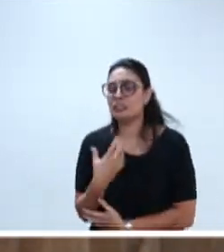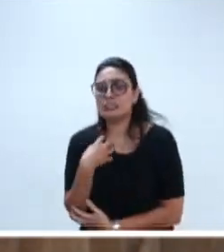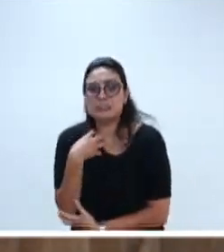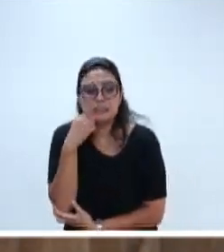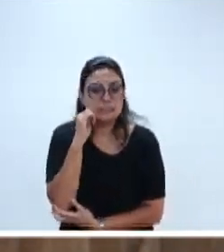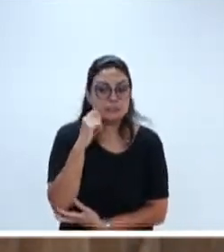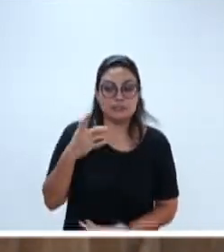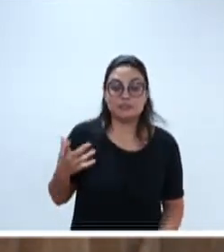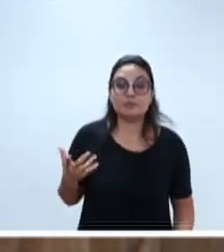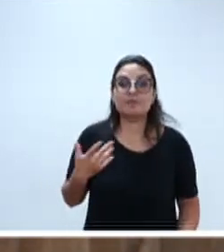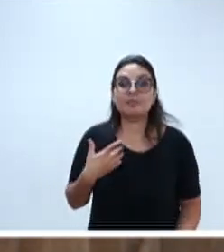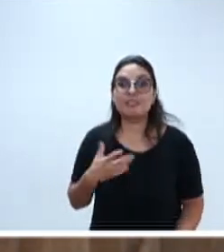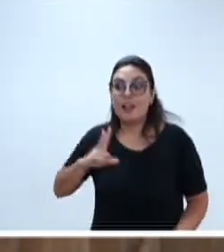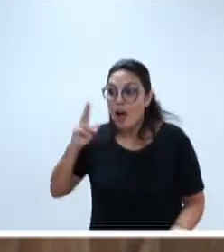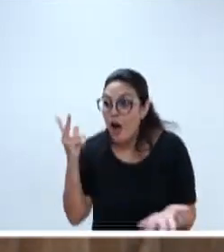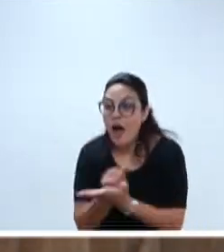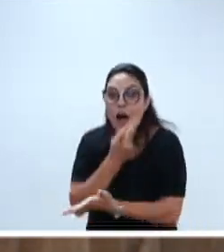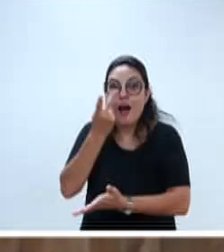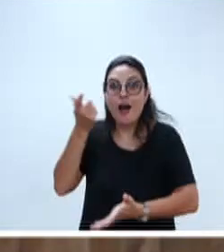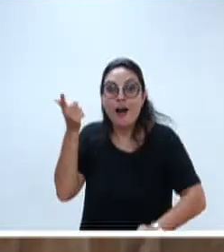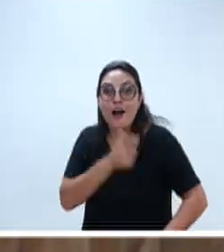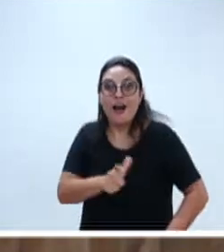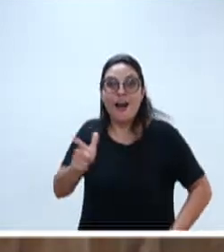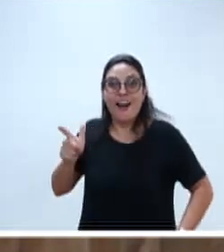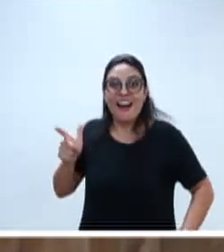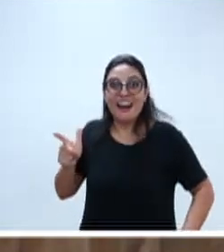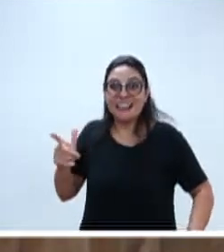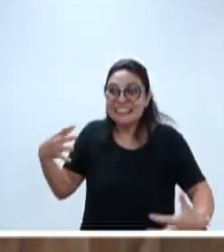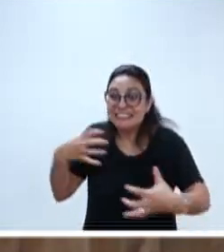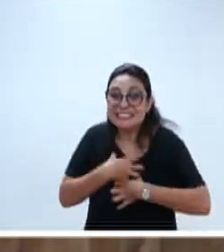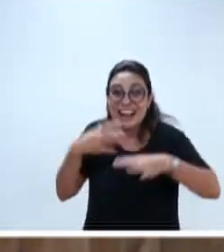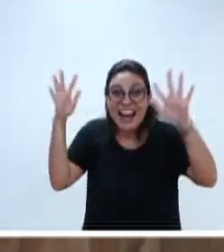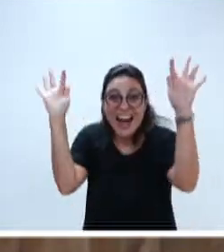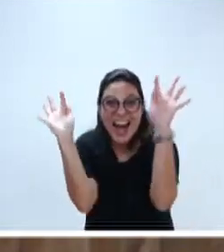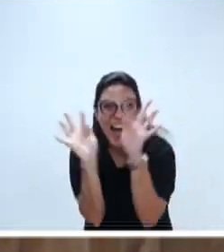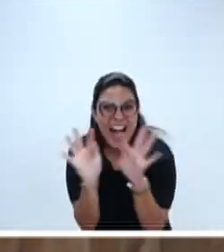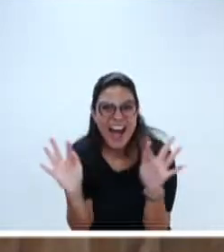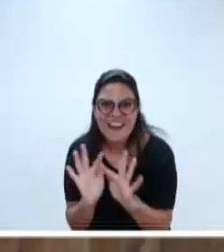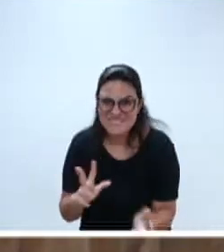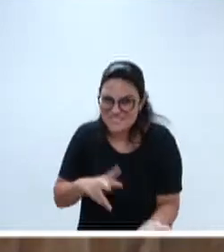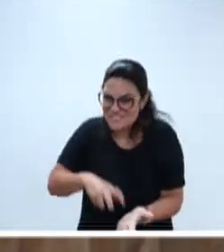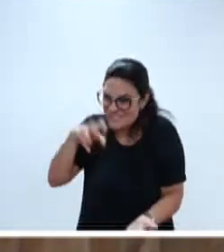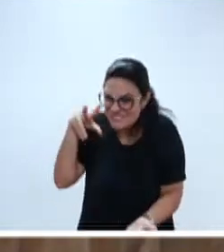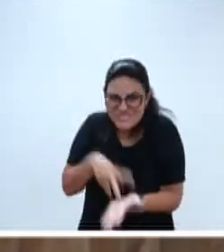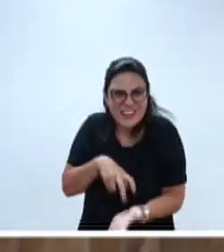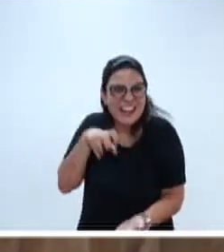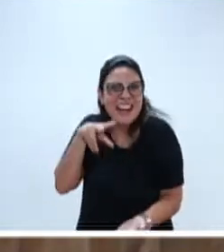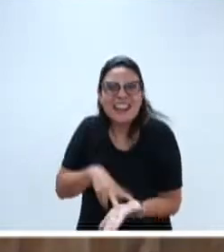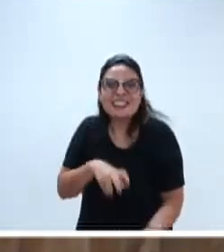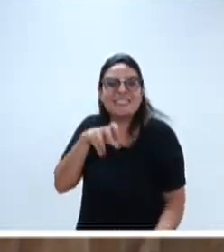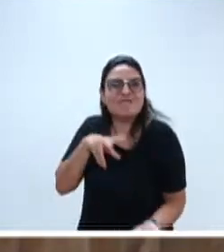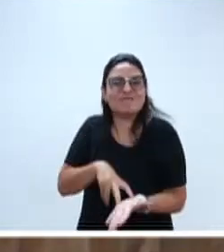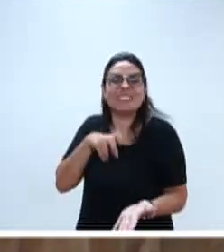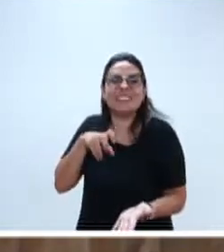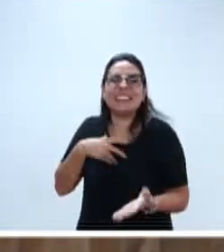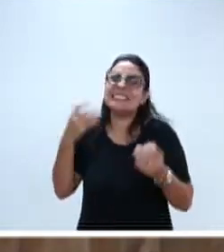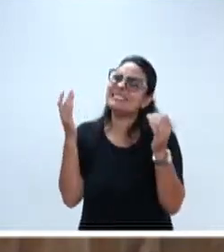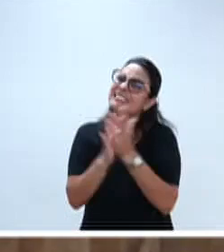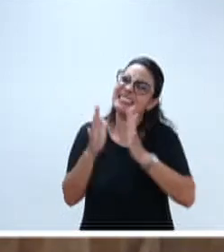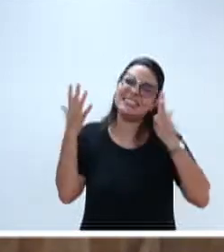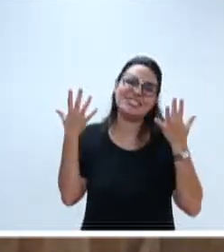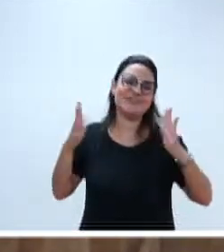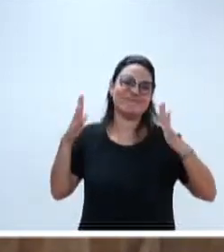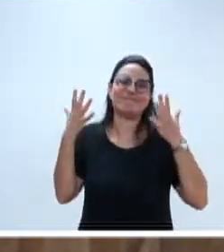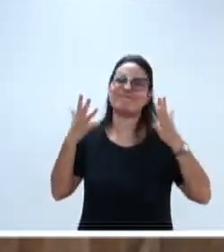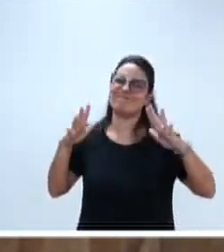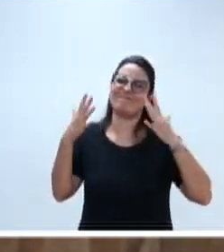toma posse daquela bênção e ele com muita alegria, mas muita alegria, ele decide celebrar, adorar